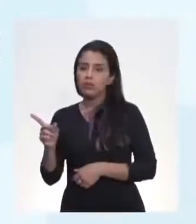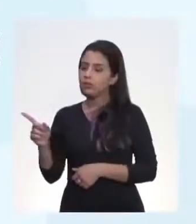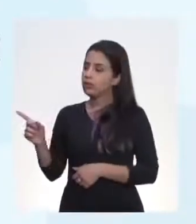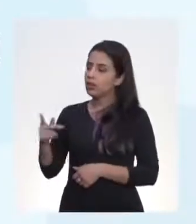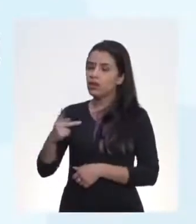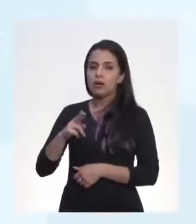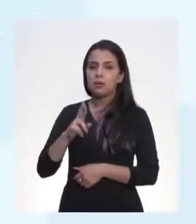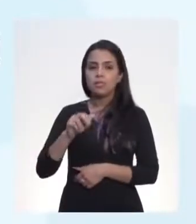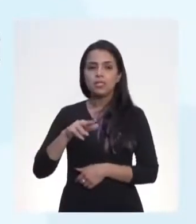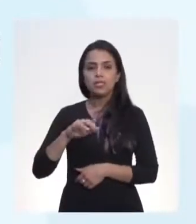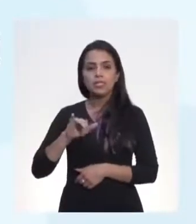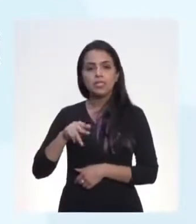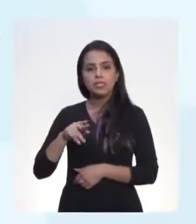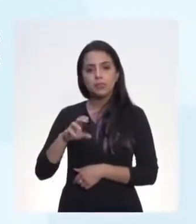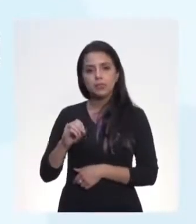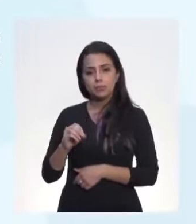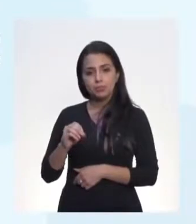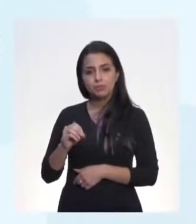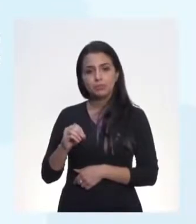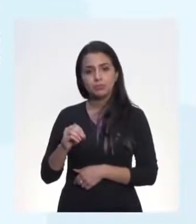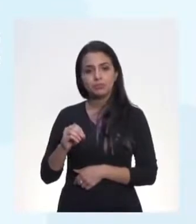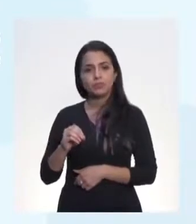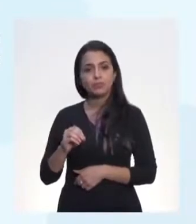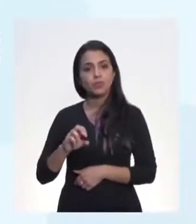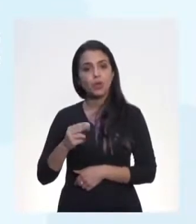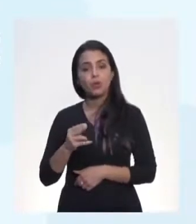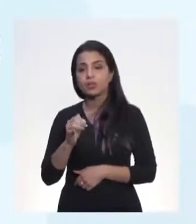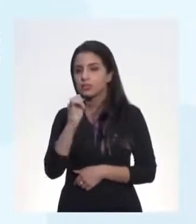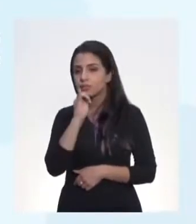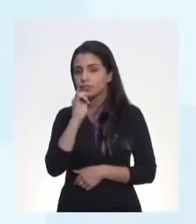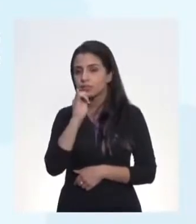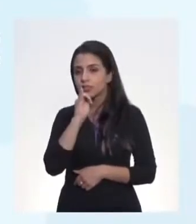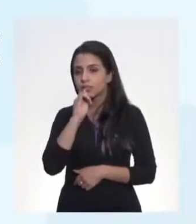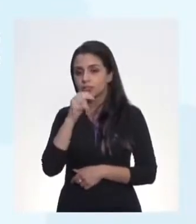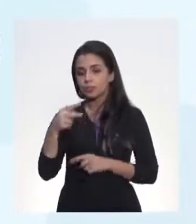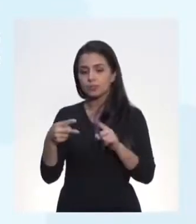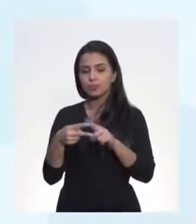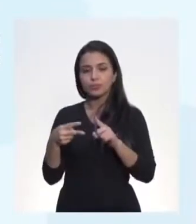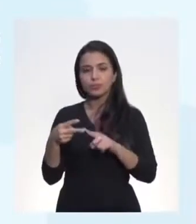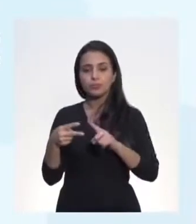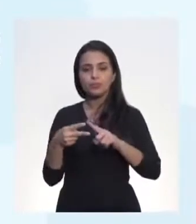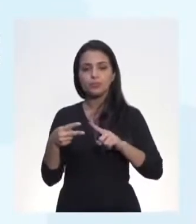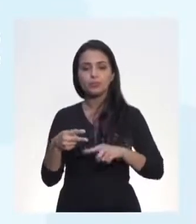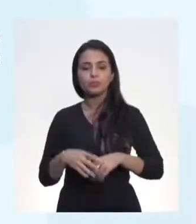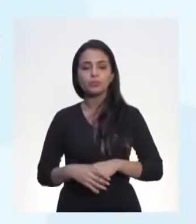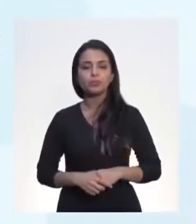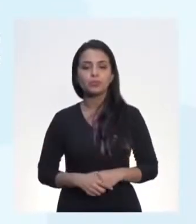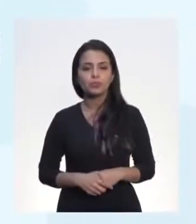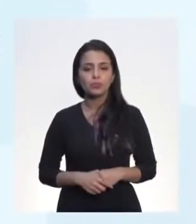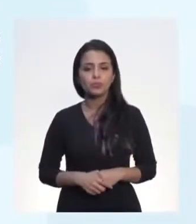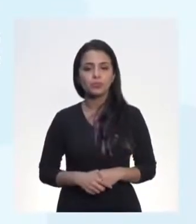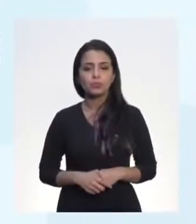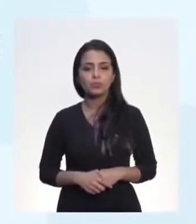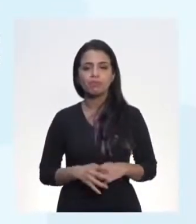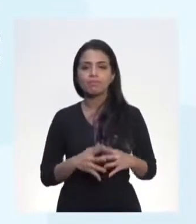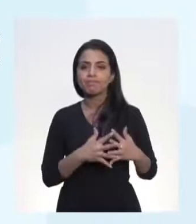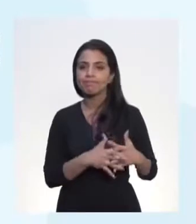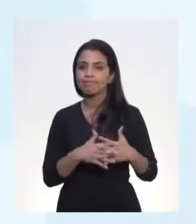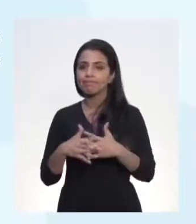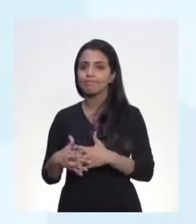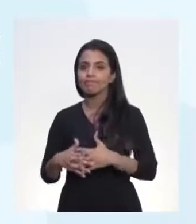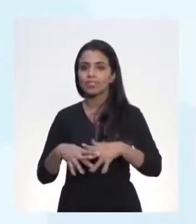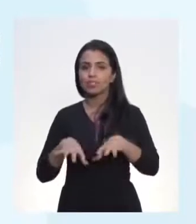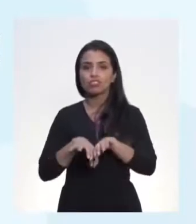exemplificação? Vou deixar mais 30 segundinhos. Eita, olha só. Eles estão pensando Estão muito... divididos, hein?